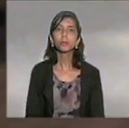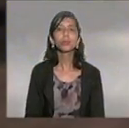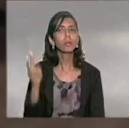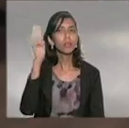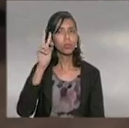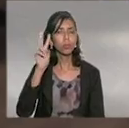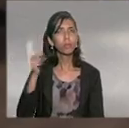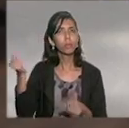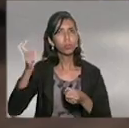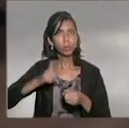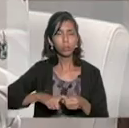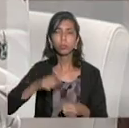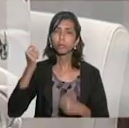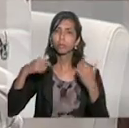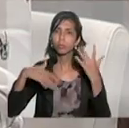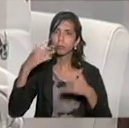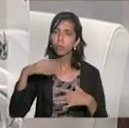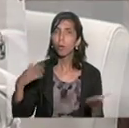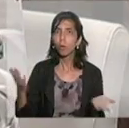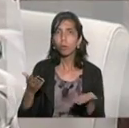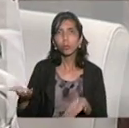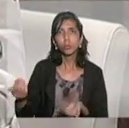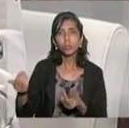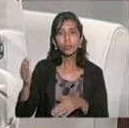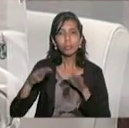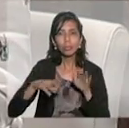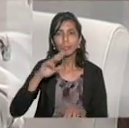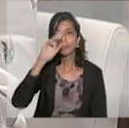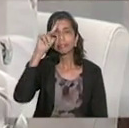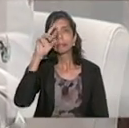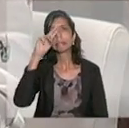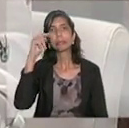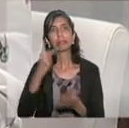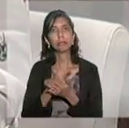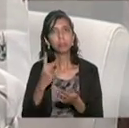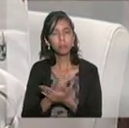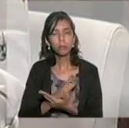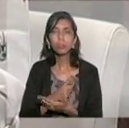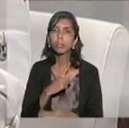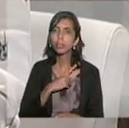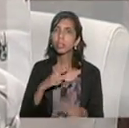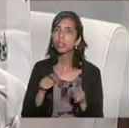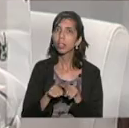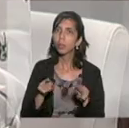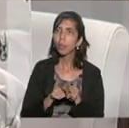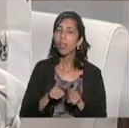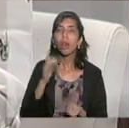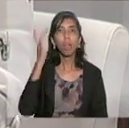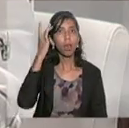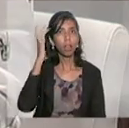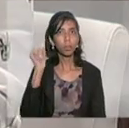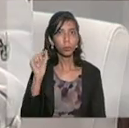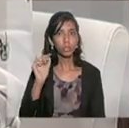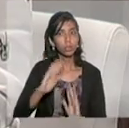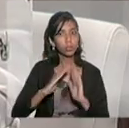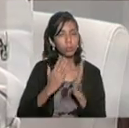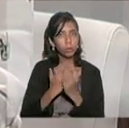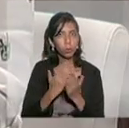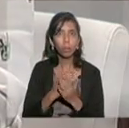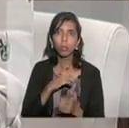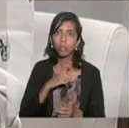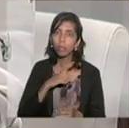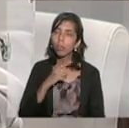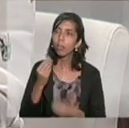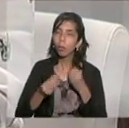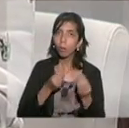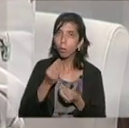Voltando à história também do que você estava falando, que a juventude às vezes deixa falhar aqui ou ali, existe também uma questão de que eu acho que a escola